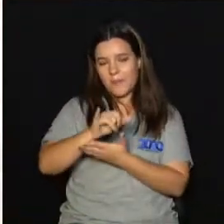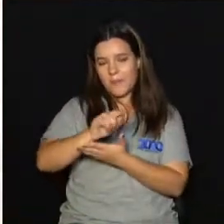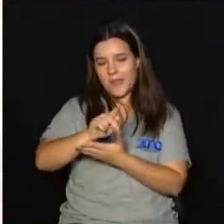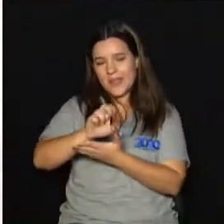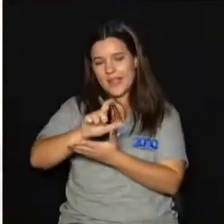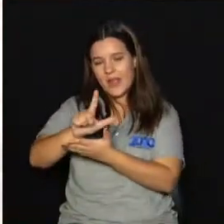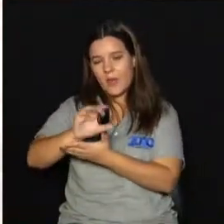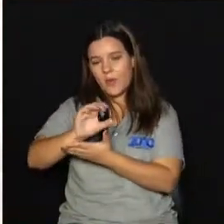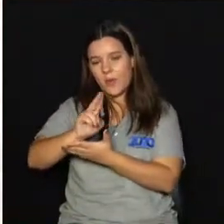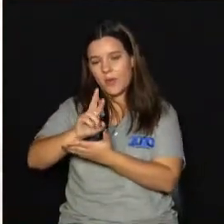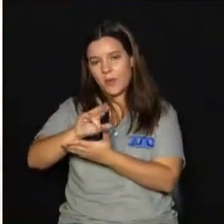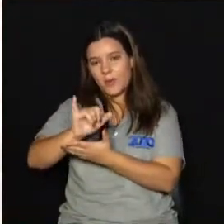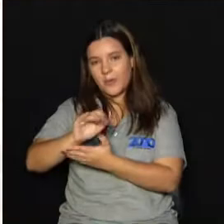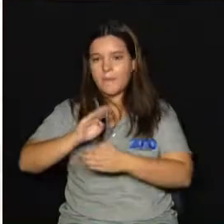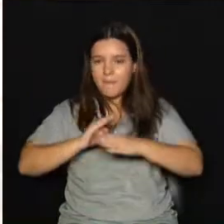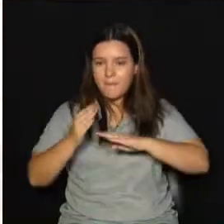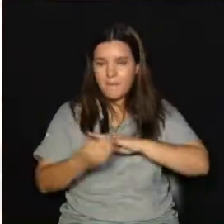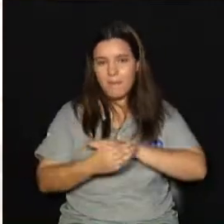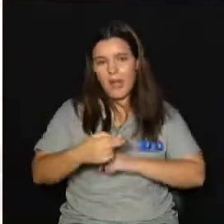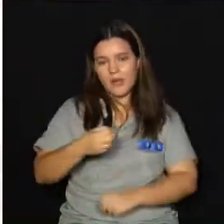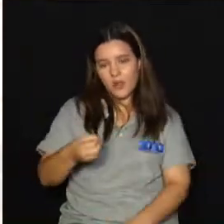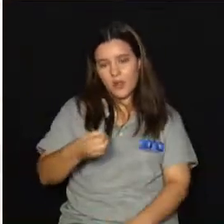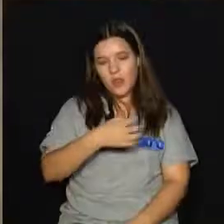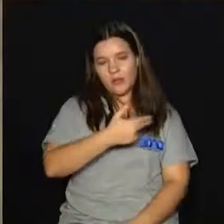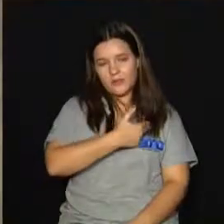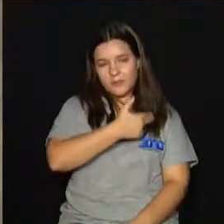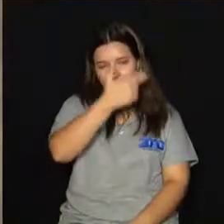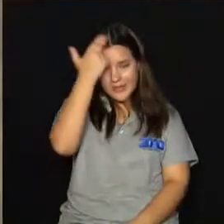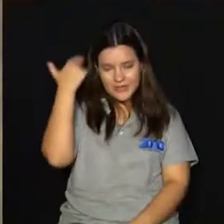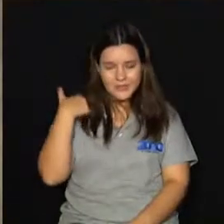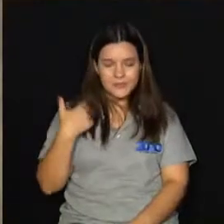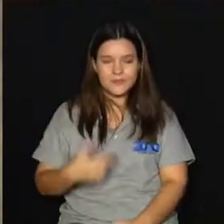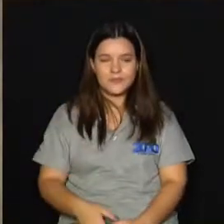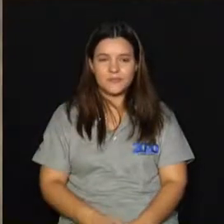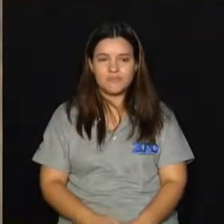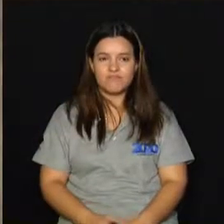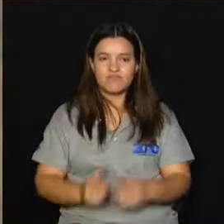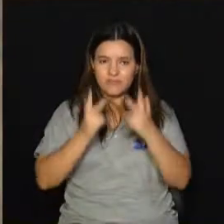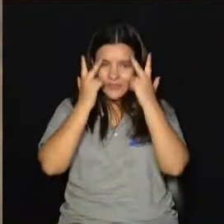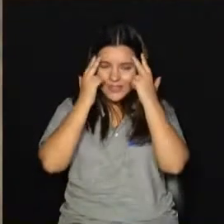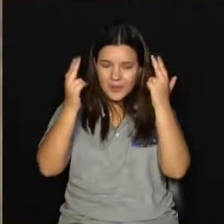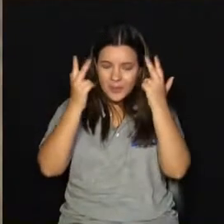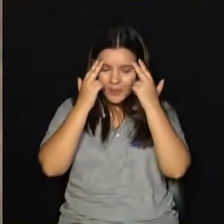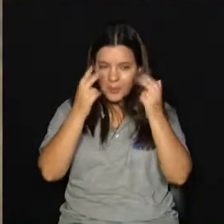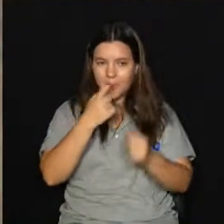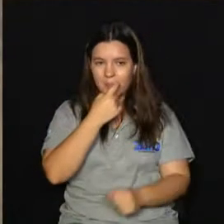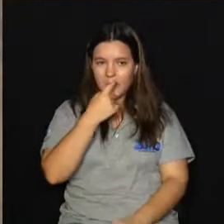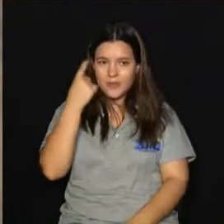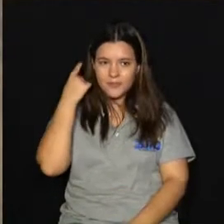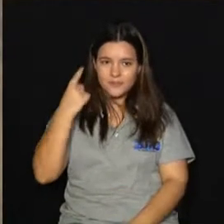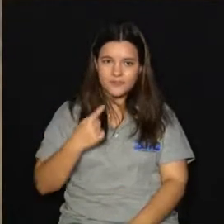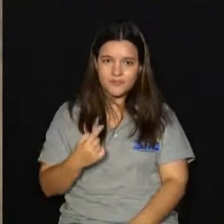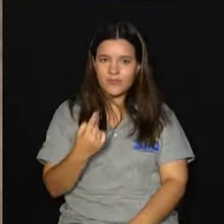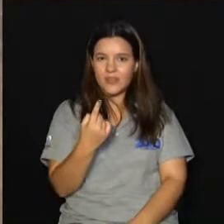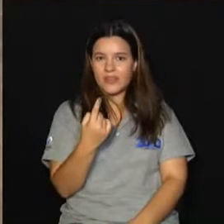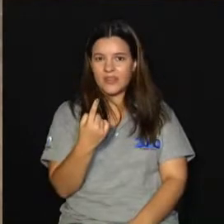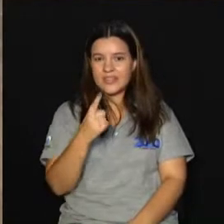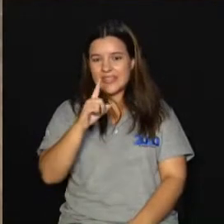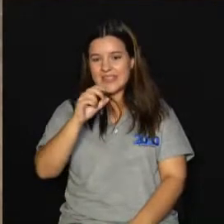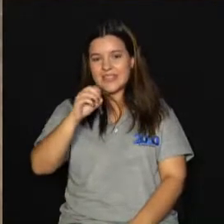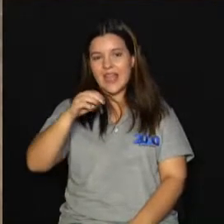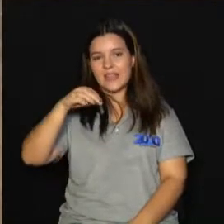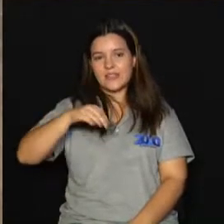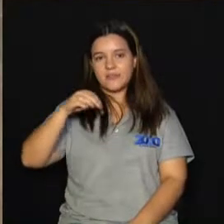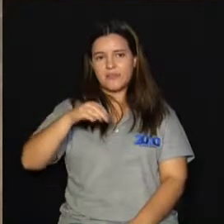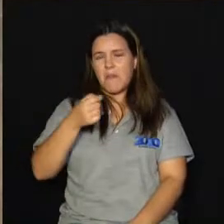no distrito de Nova Aparecida. E bem tranquilo, viu, Mirna Abreu? Você ficou aí durante 10 minutos